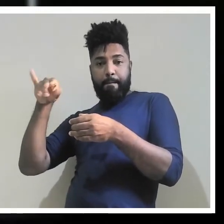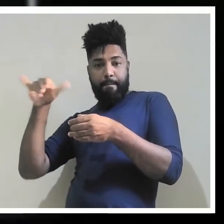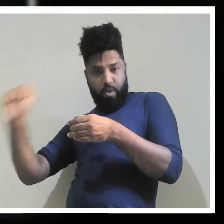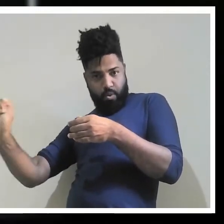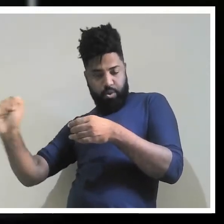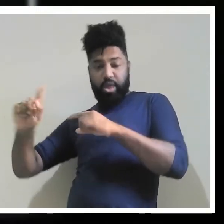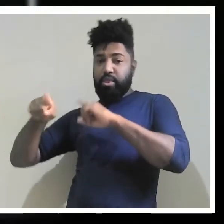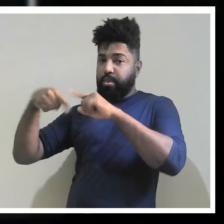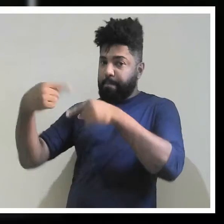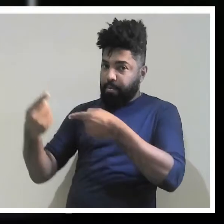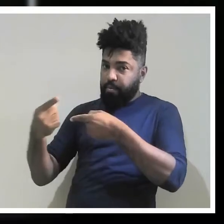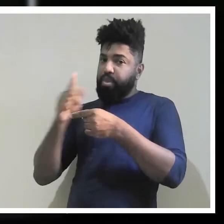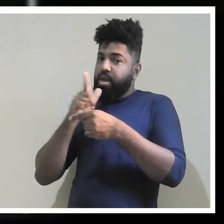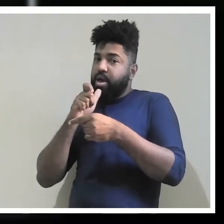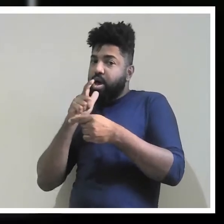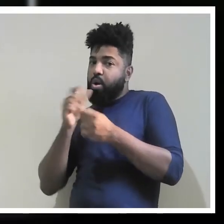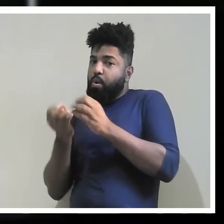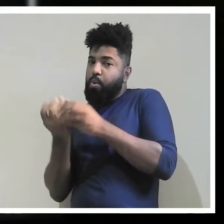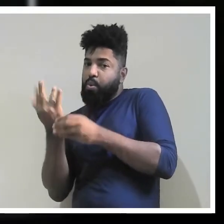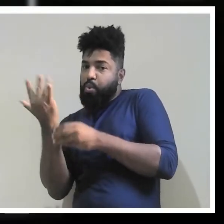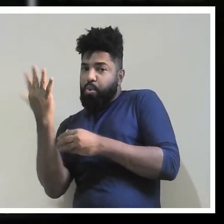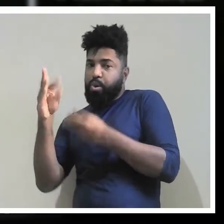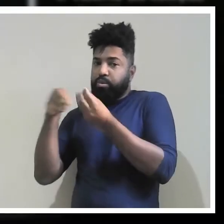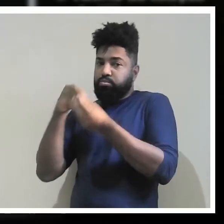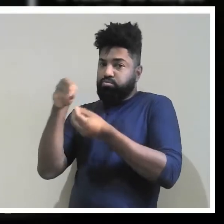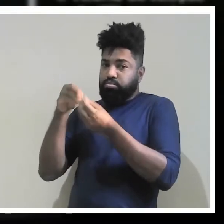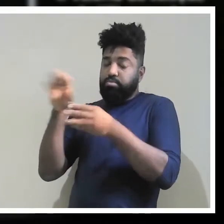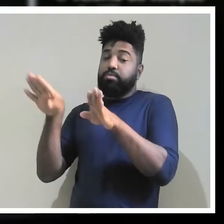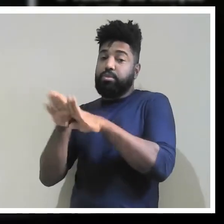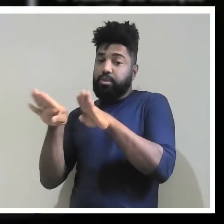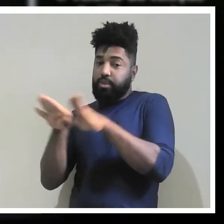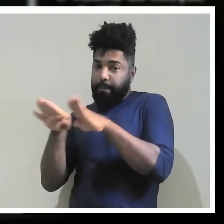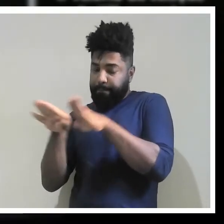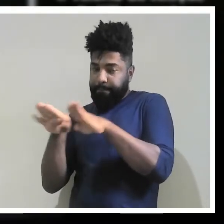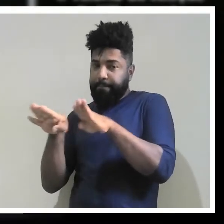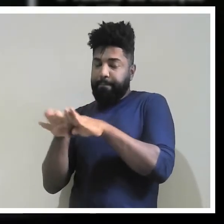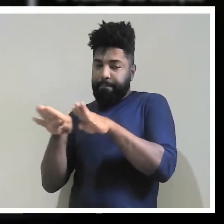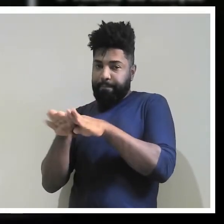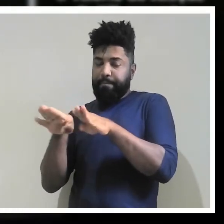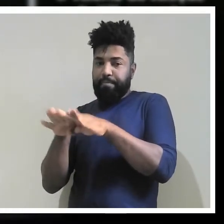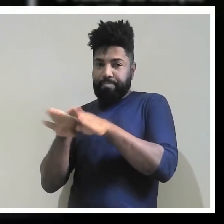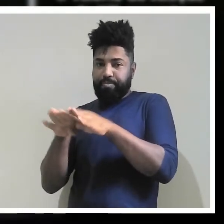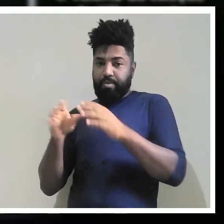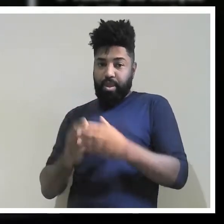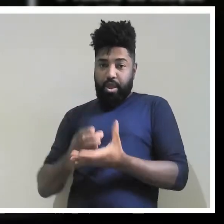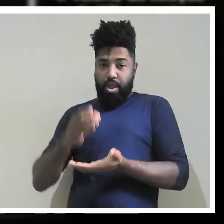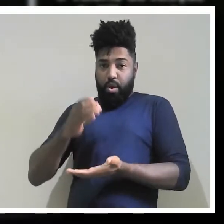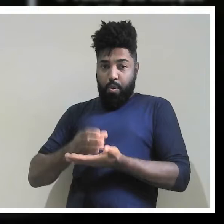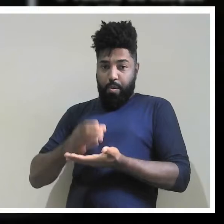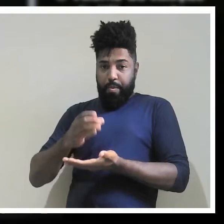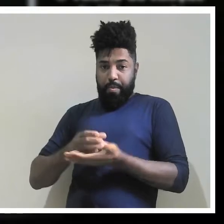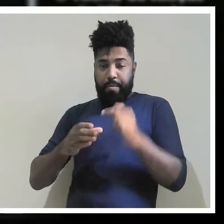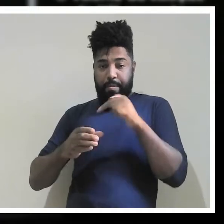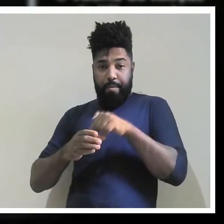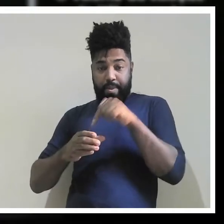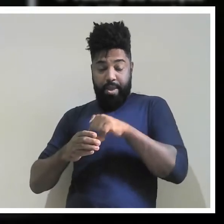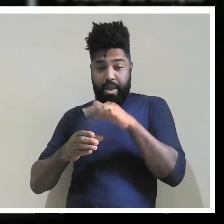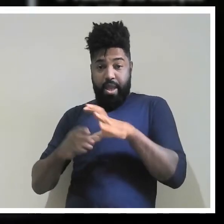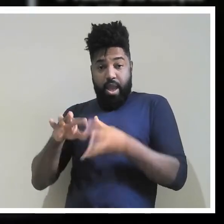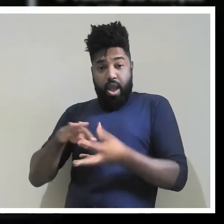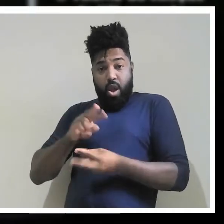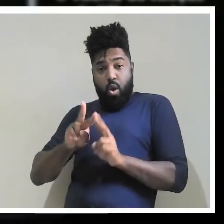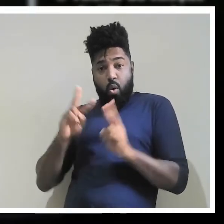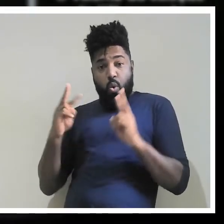acaba sendo liberado e é borbulhado no becker. Isso faz com que o volume da solução do becker vai aumentar para um pouco mais do que aquele